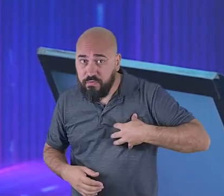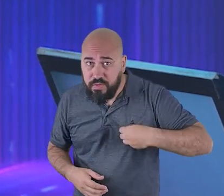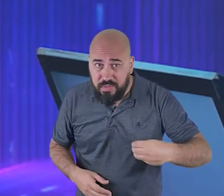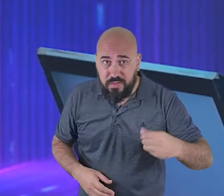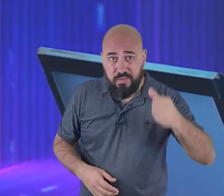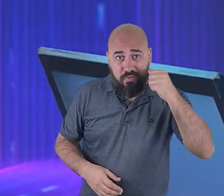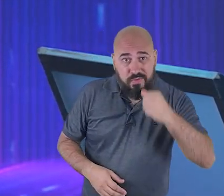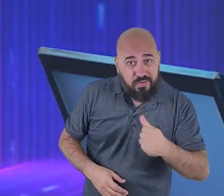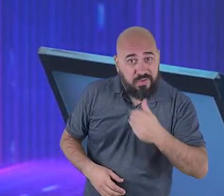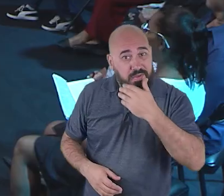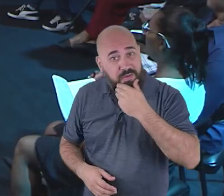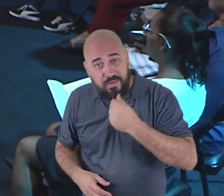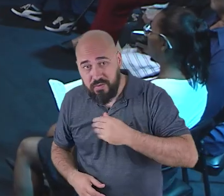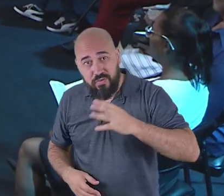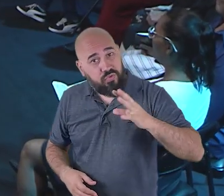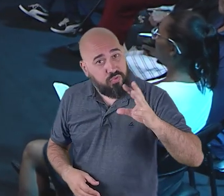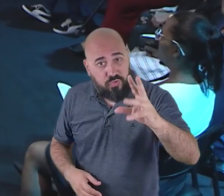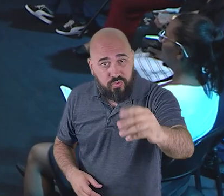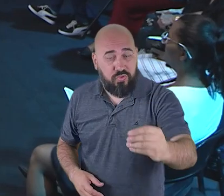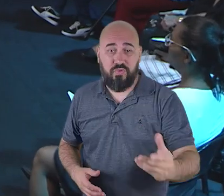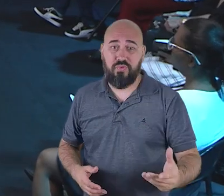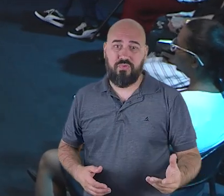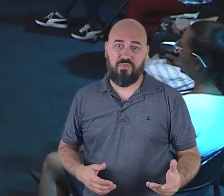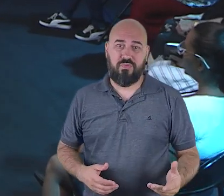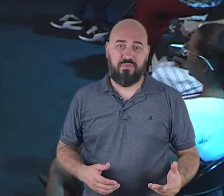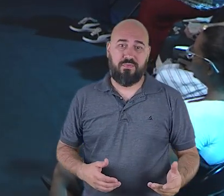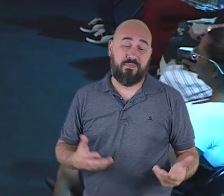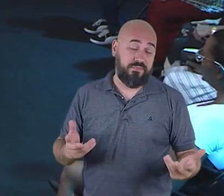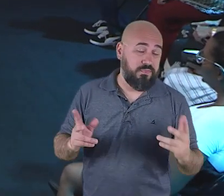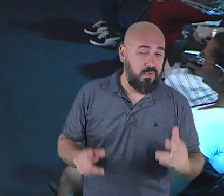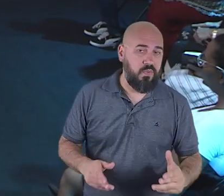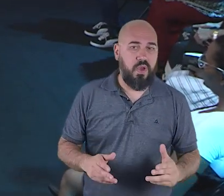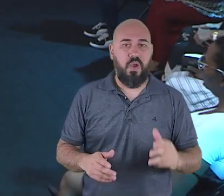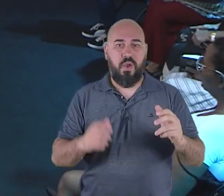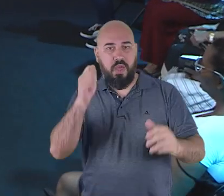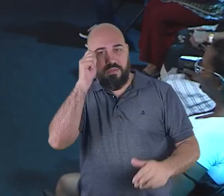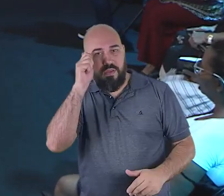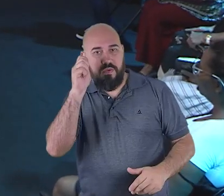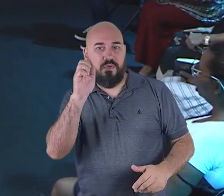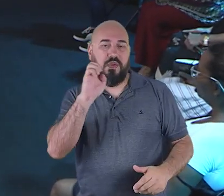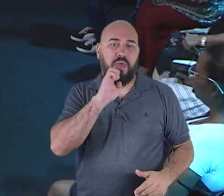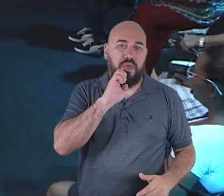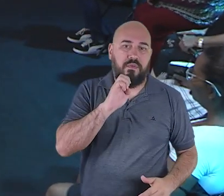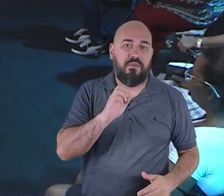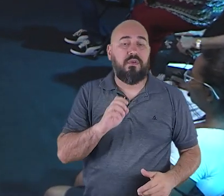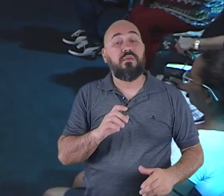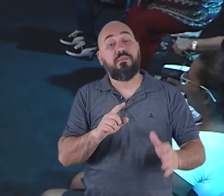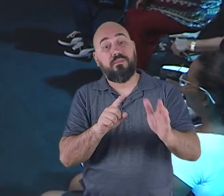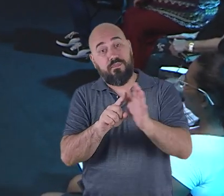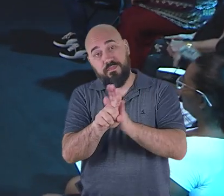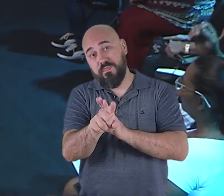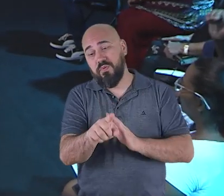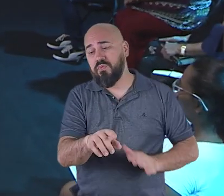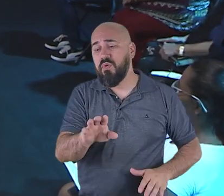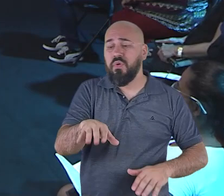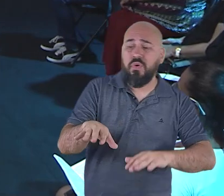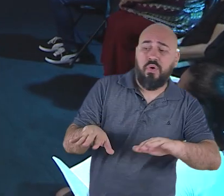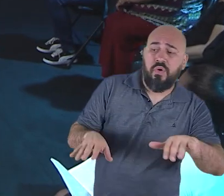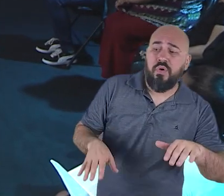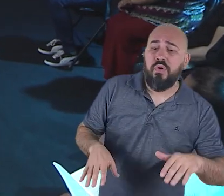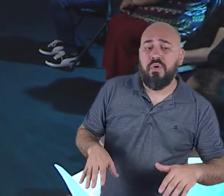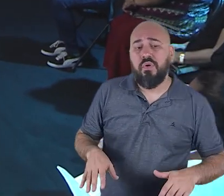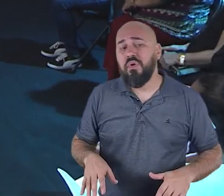filhas. Assim como ele fez com Adão e Eva, ele continua perguntando: onde estás?